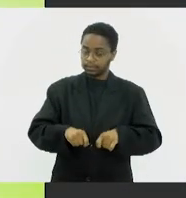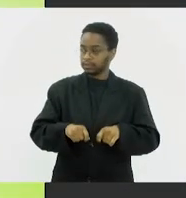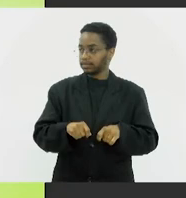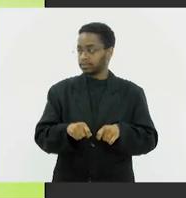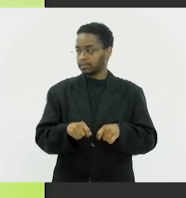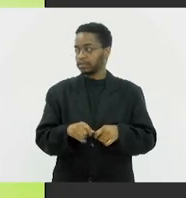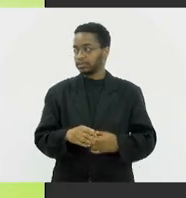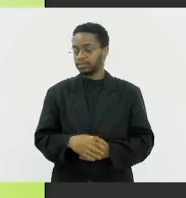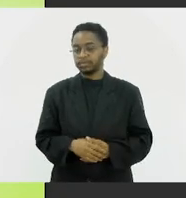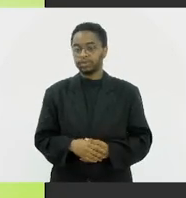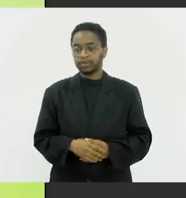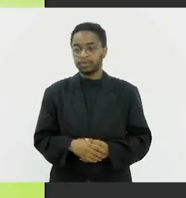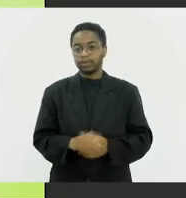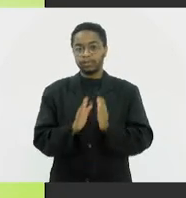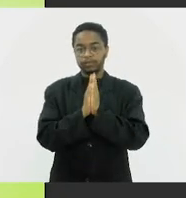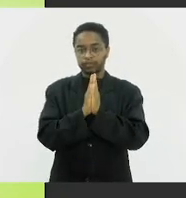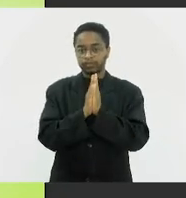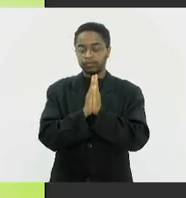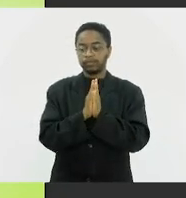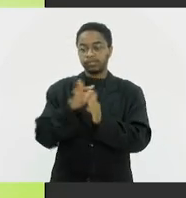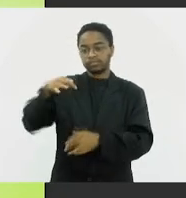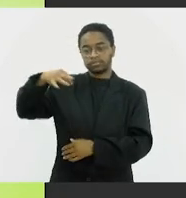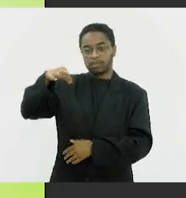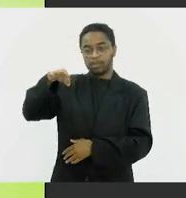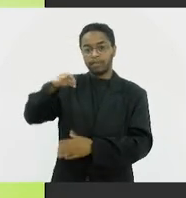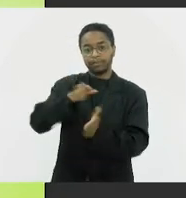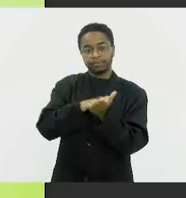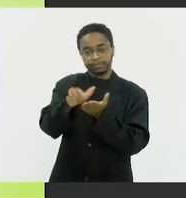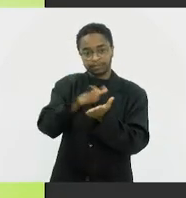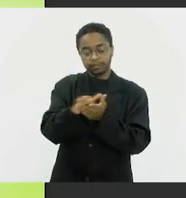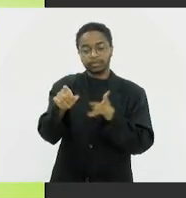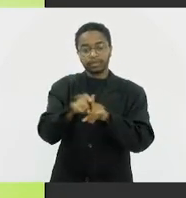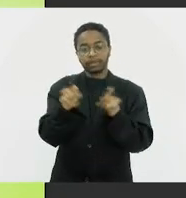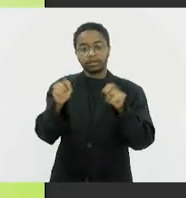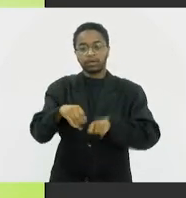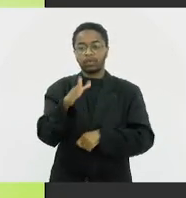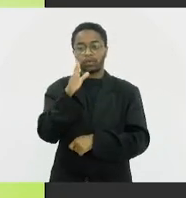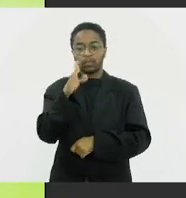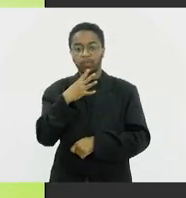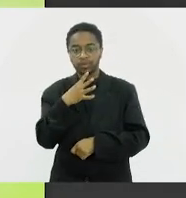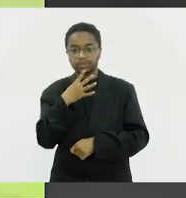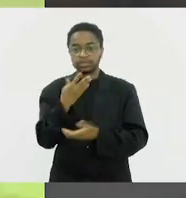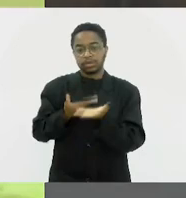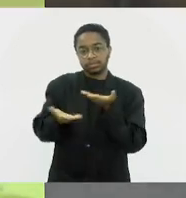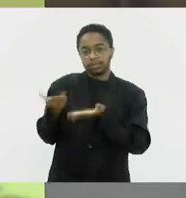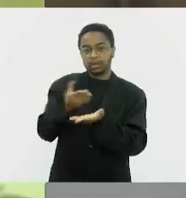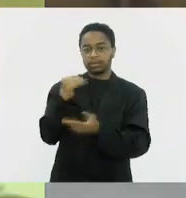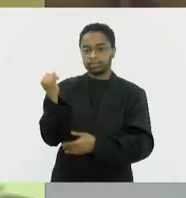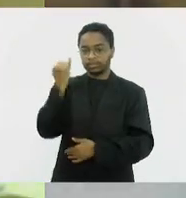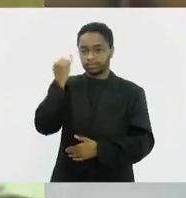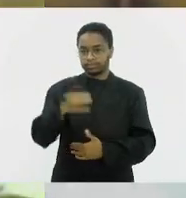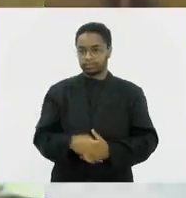deputado, fazer o folhetinho, conhecer para conviver é muito importante